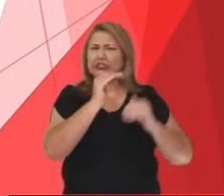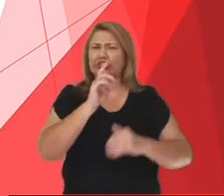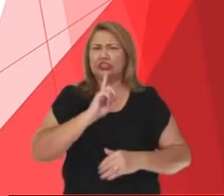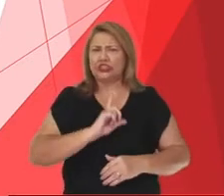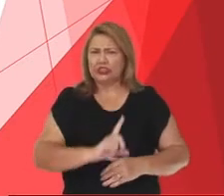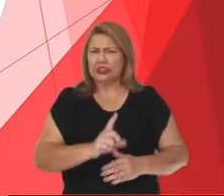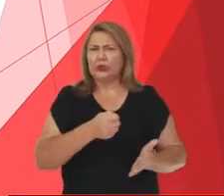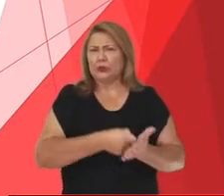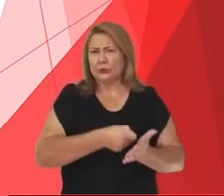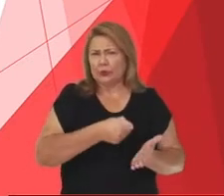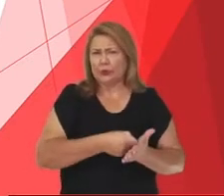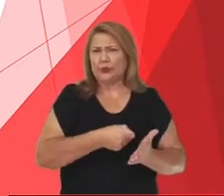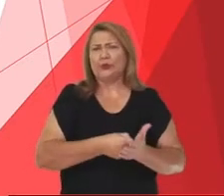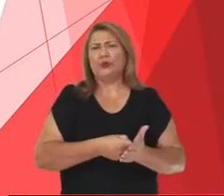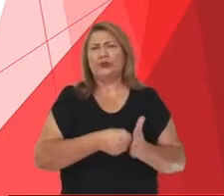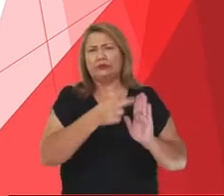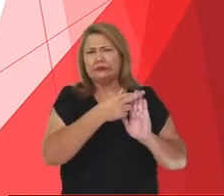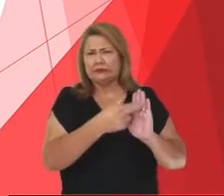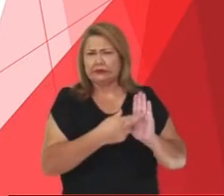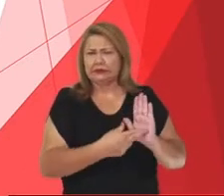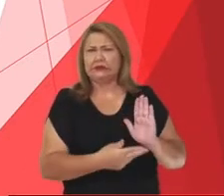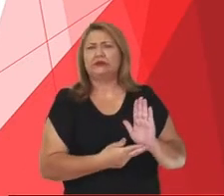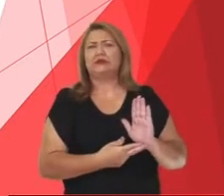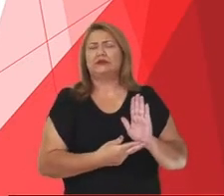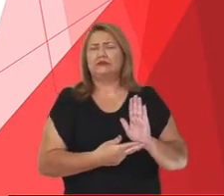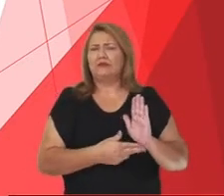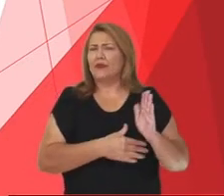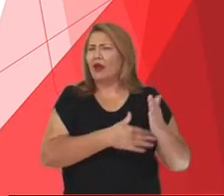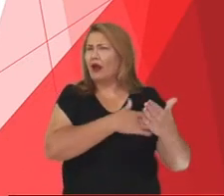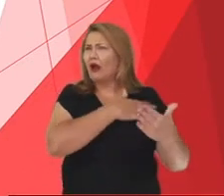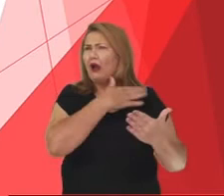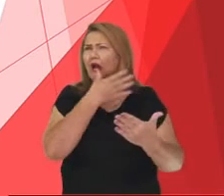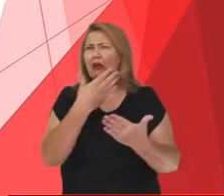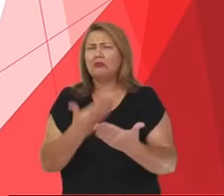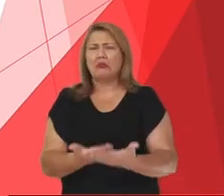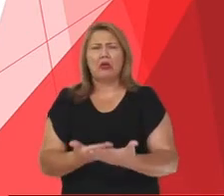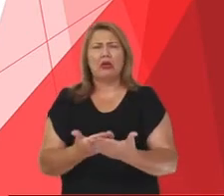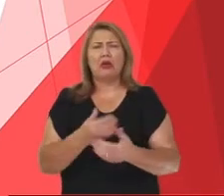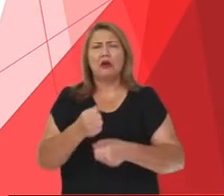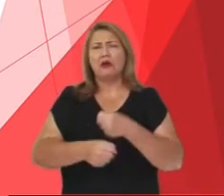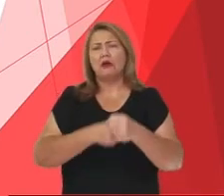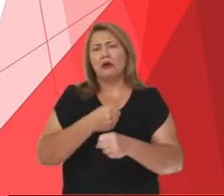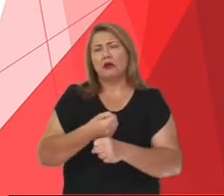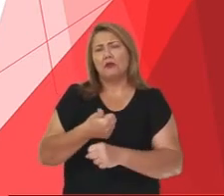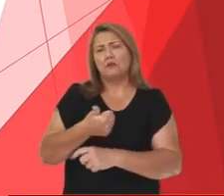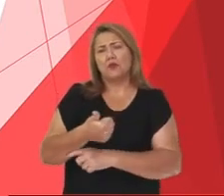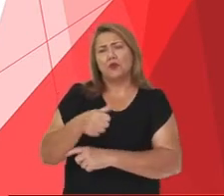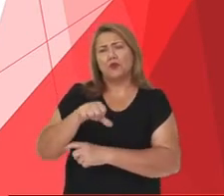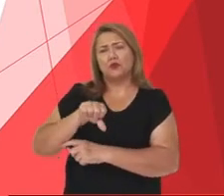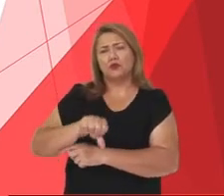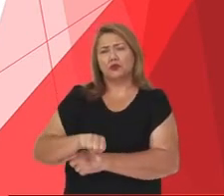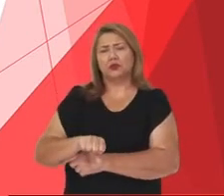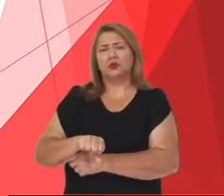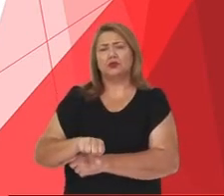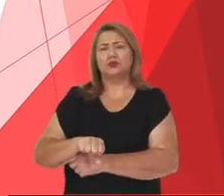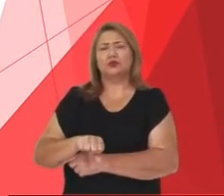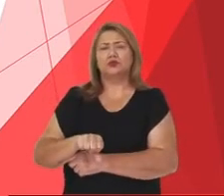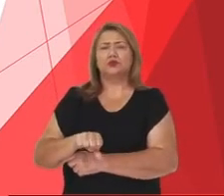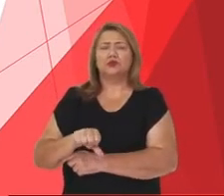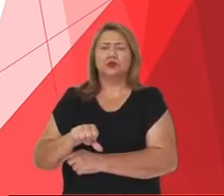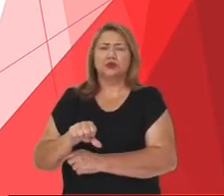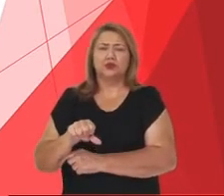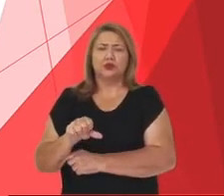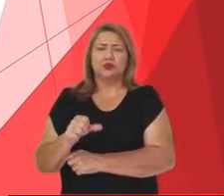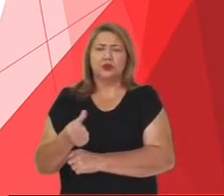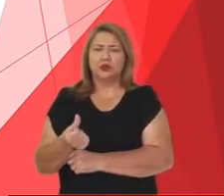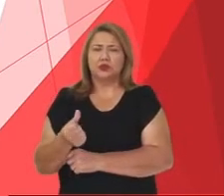né? Vão ter aí suprimidos os seus direitos até por volta de 1965, quando é proclamada a Lei